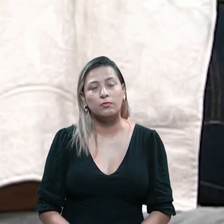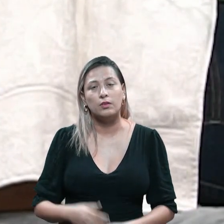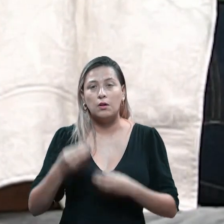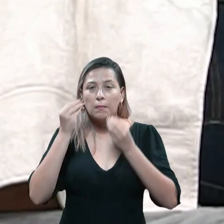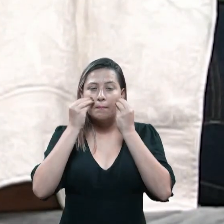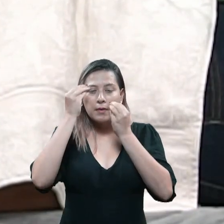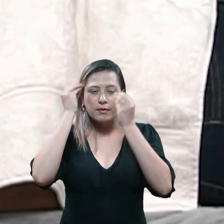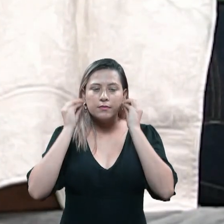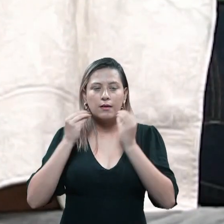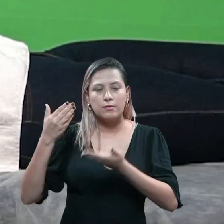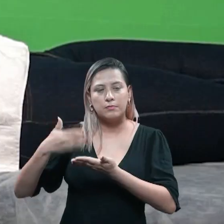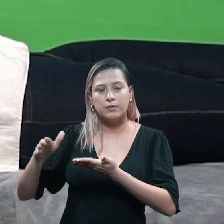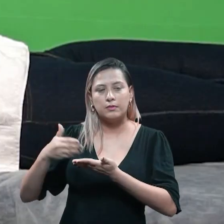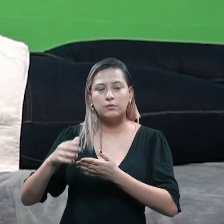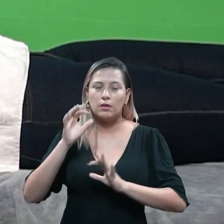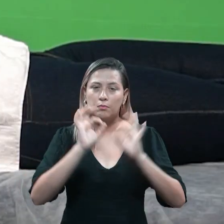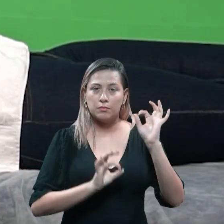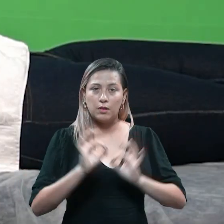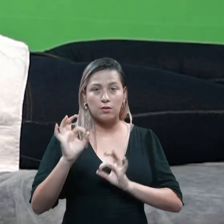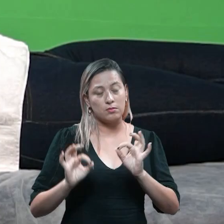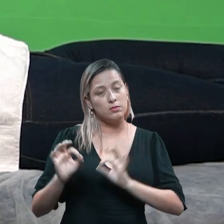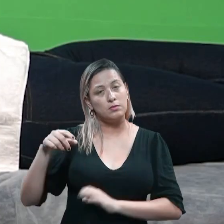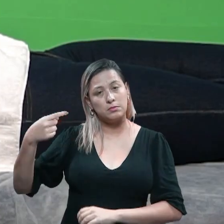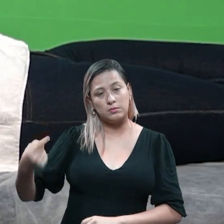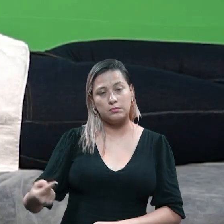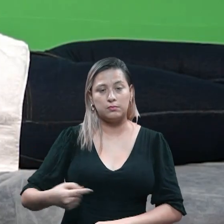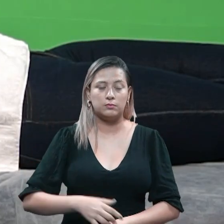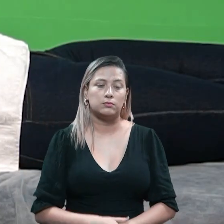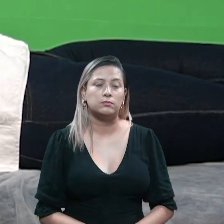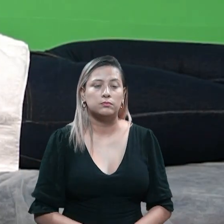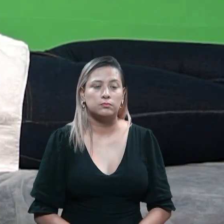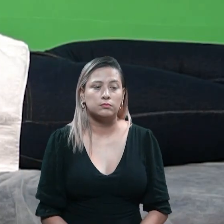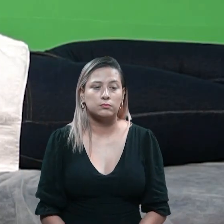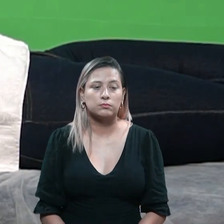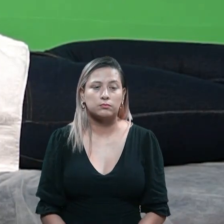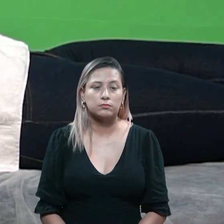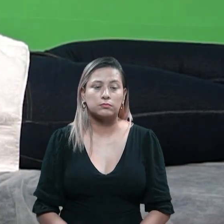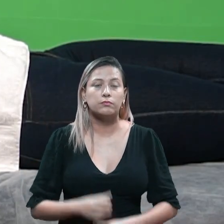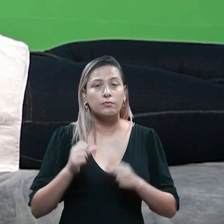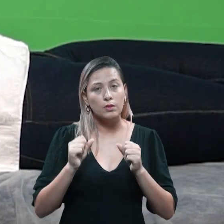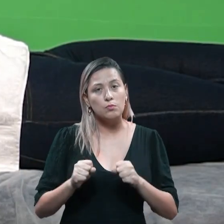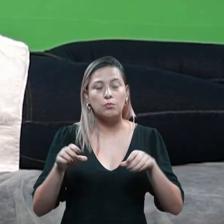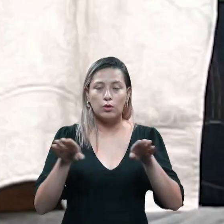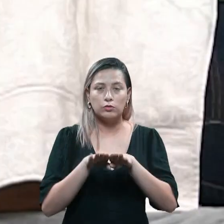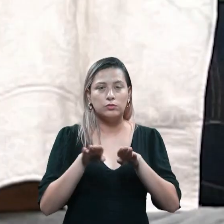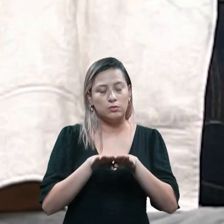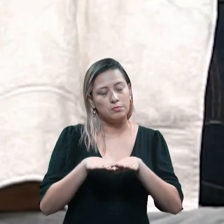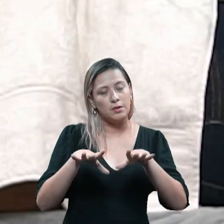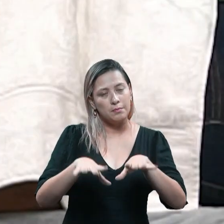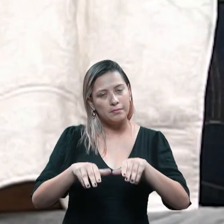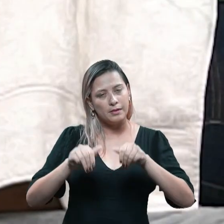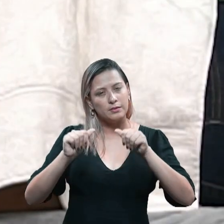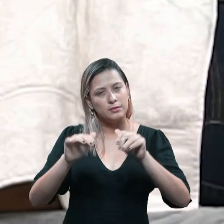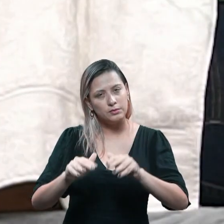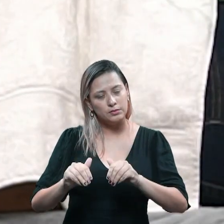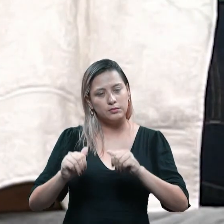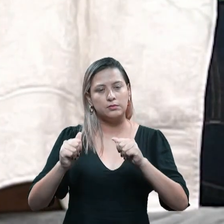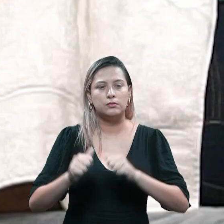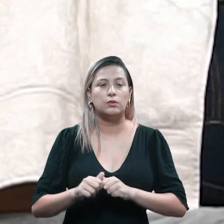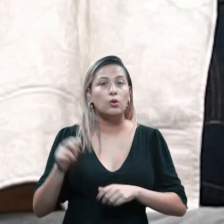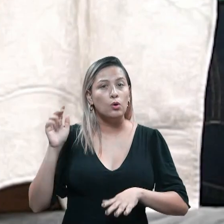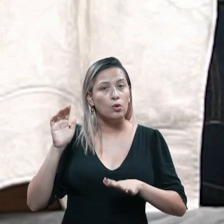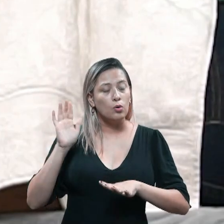pele para os próximos passos. Nessa hora, se eu tiver um massageador, eu posso utilizar. Tem que ter cuidado para não